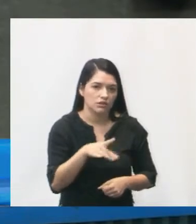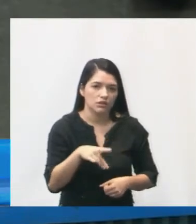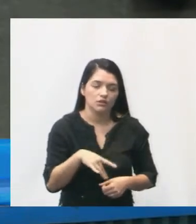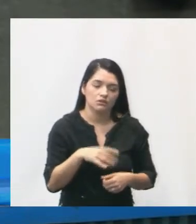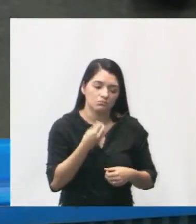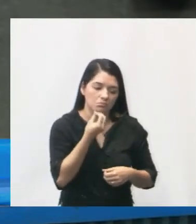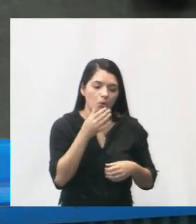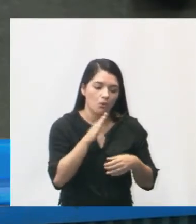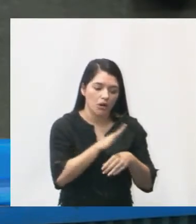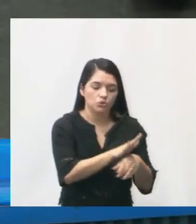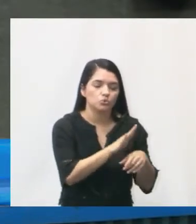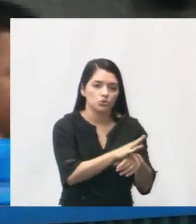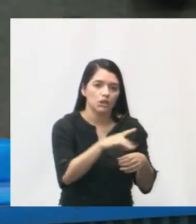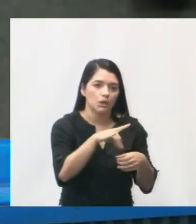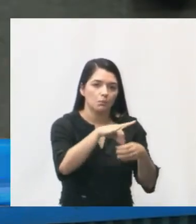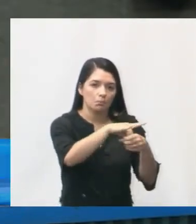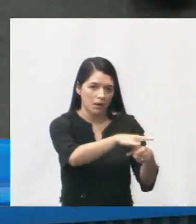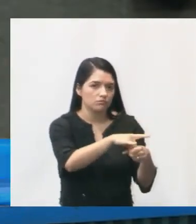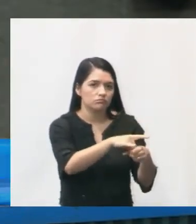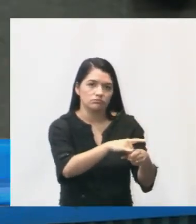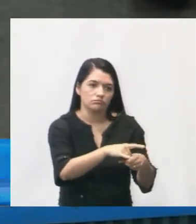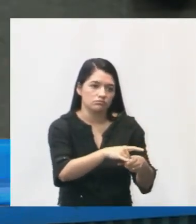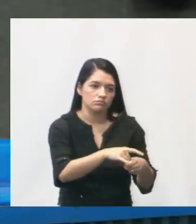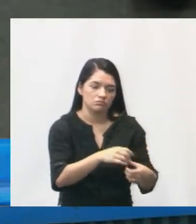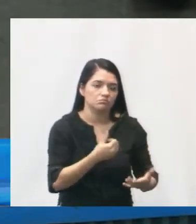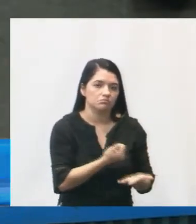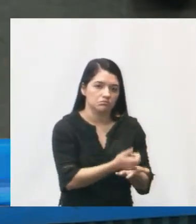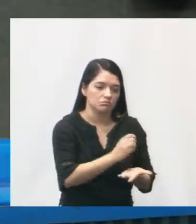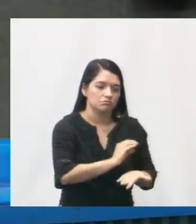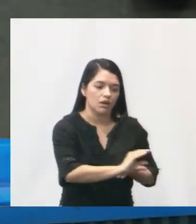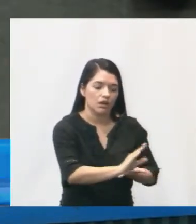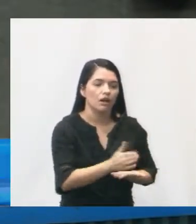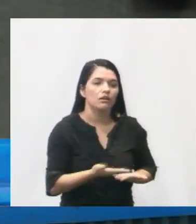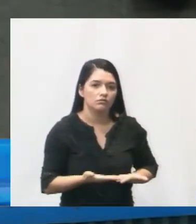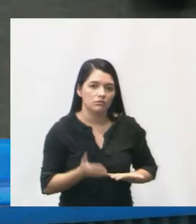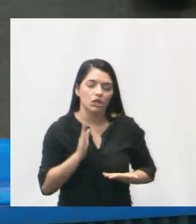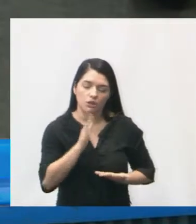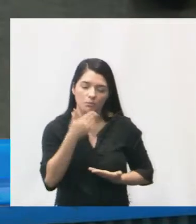benefício, este investimento, esta melhoria.